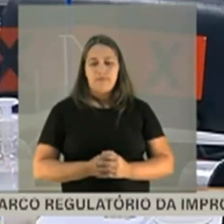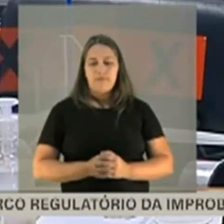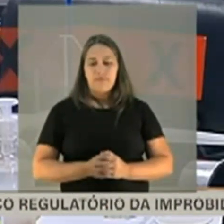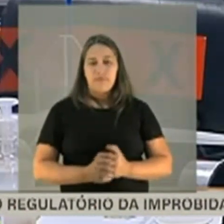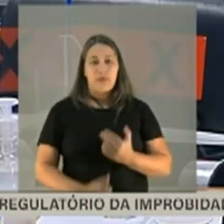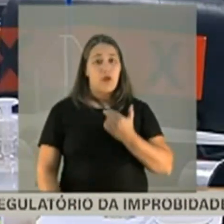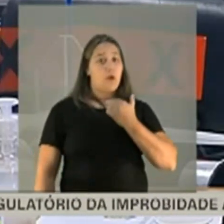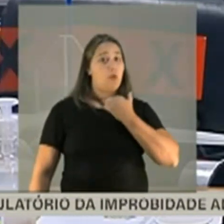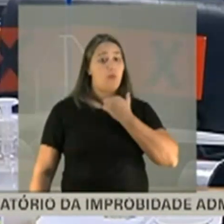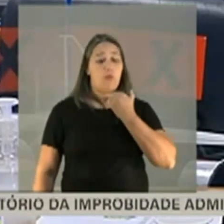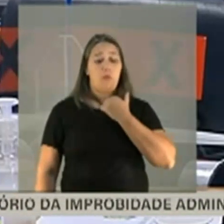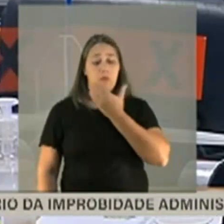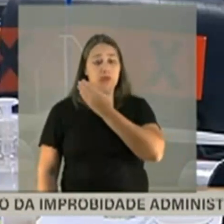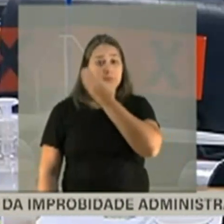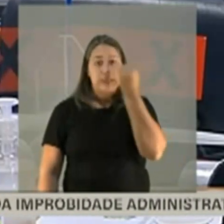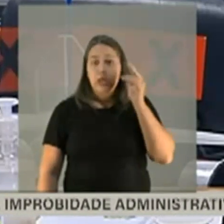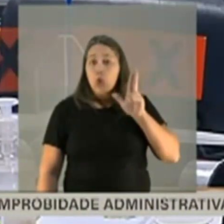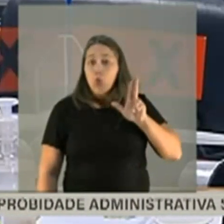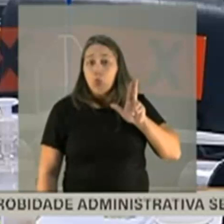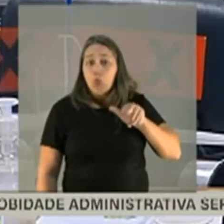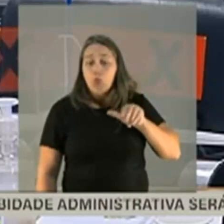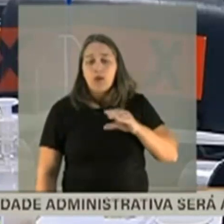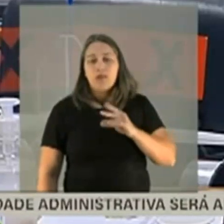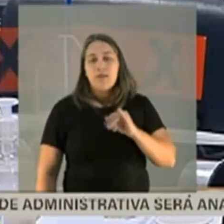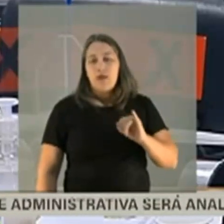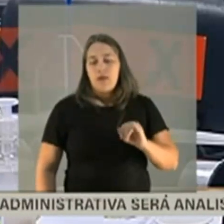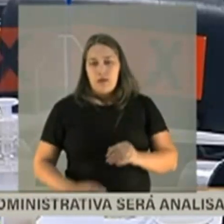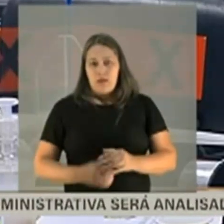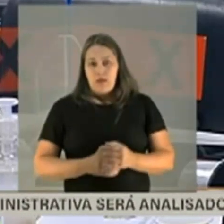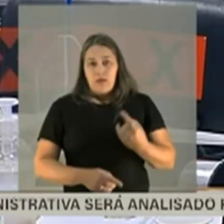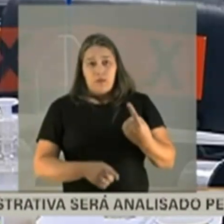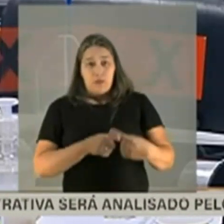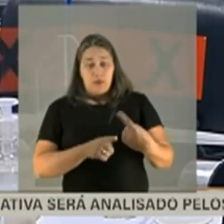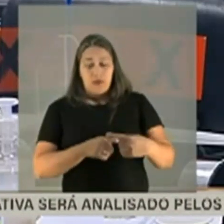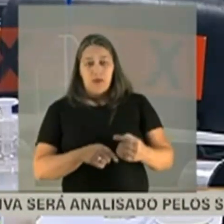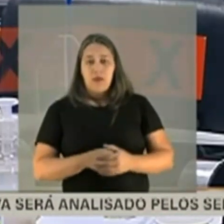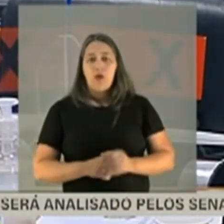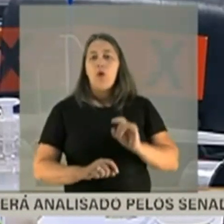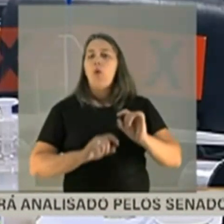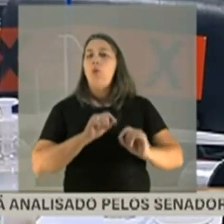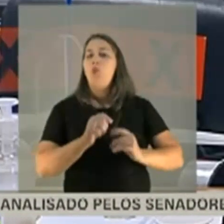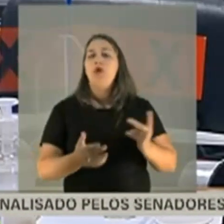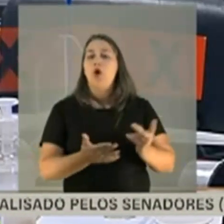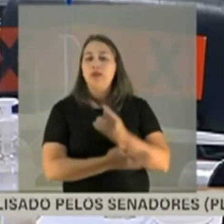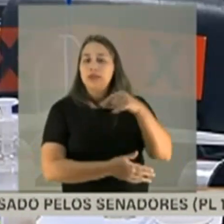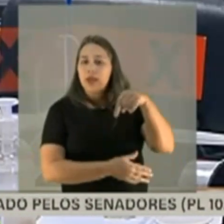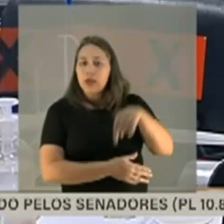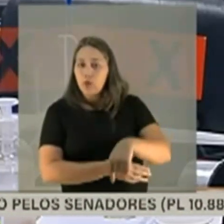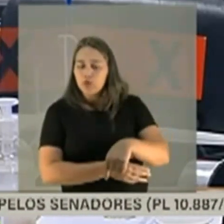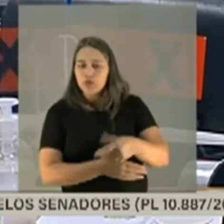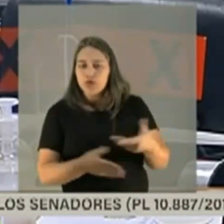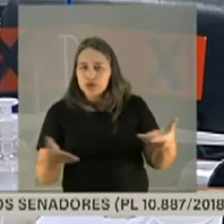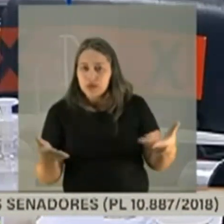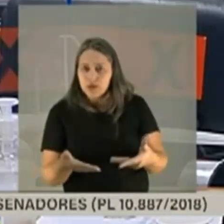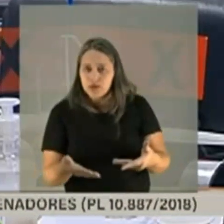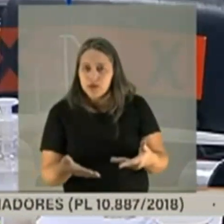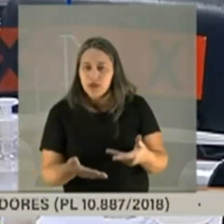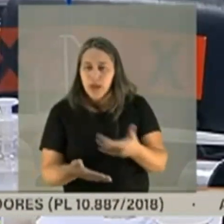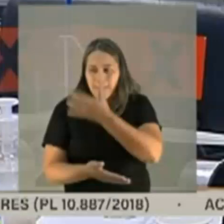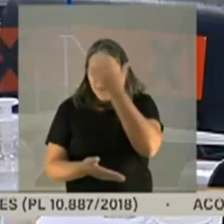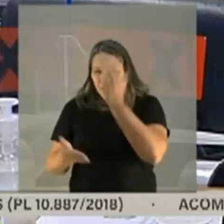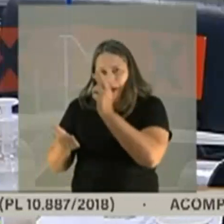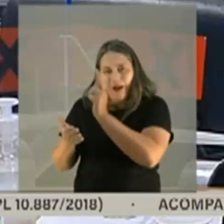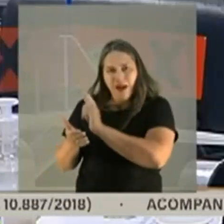Não deve esquecer jamais dessa CPI, porque o que aconteceu hoje aqui, do relator não